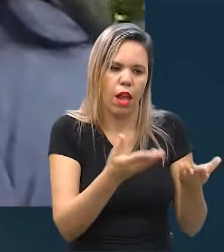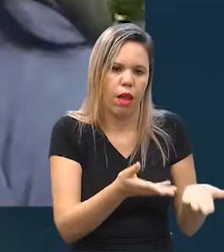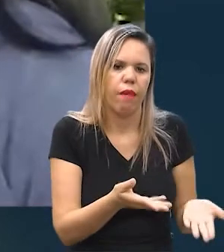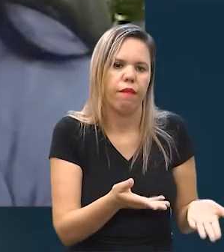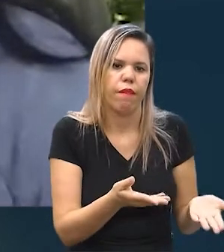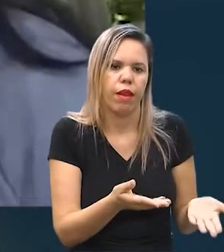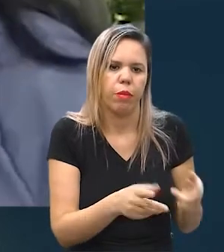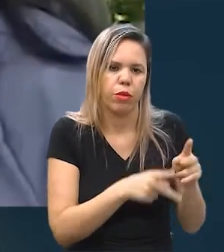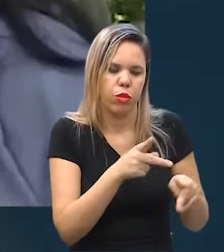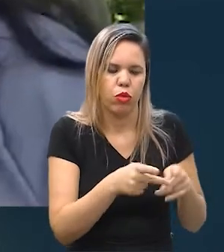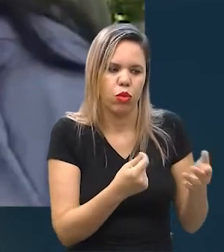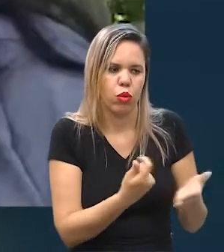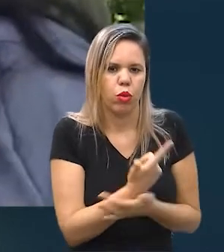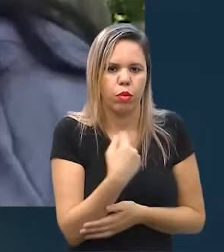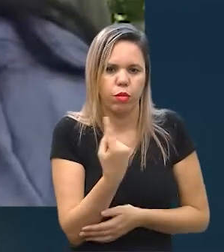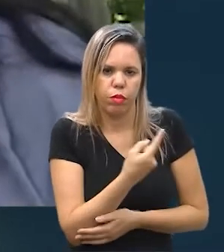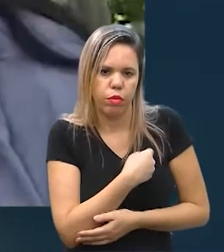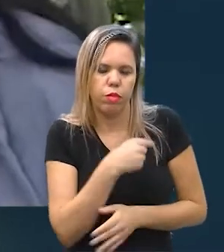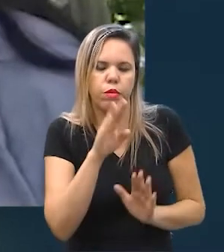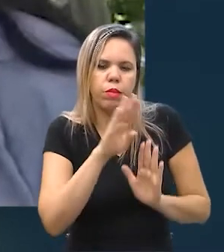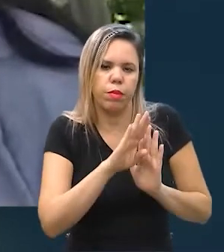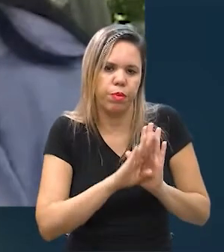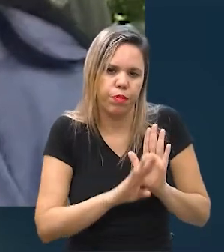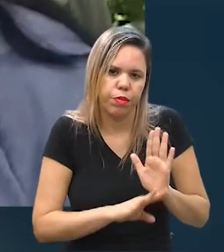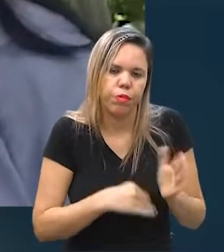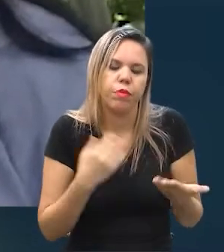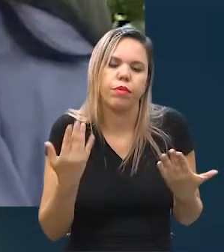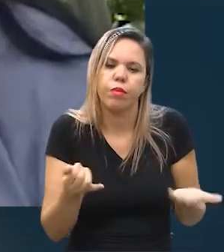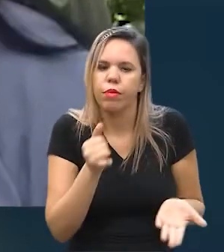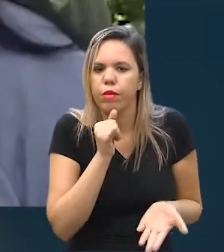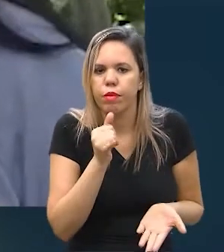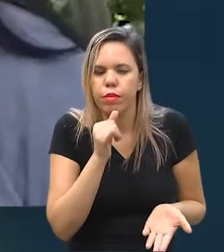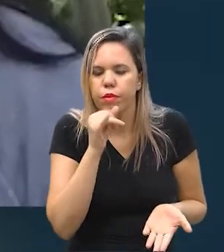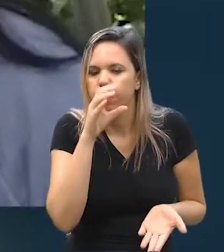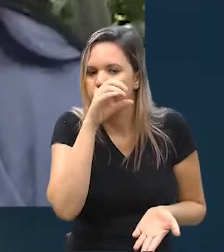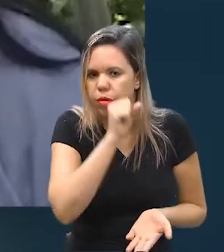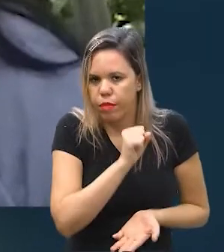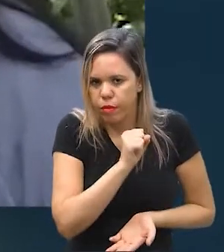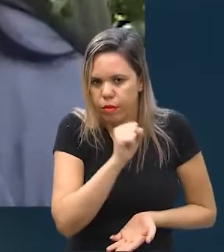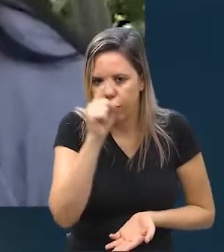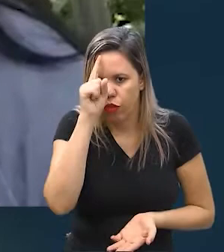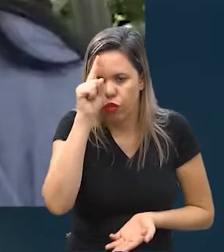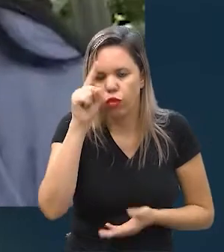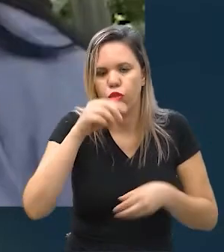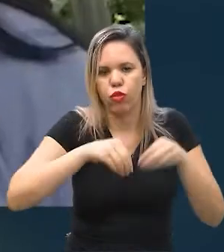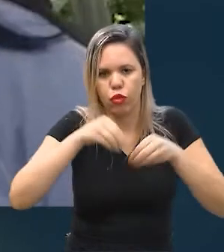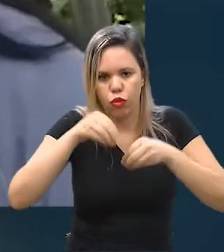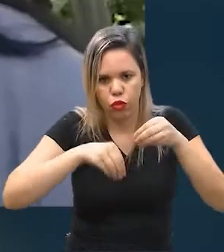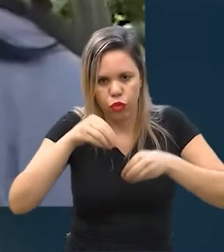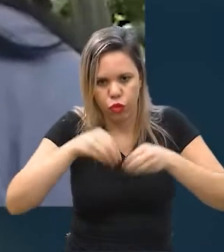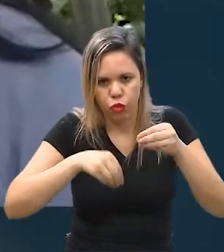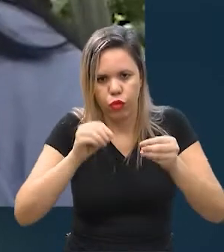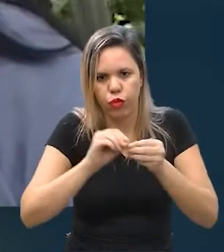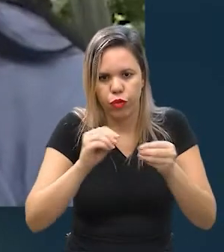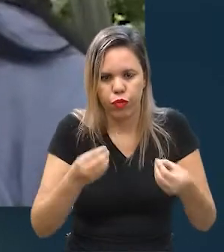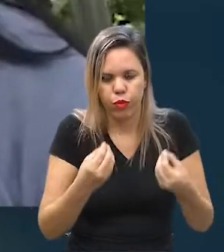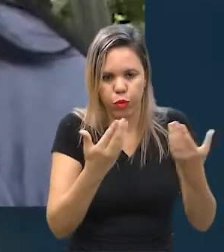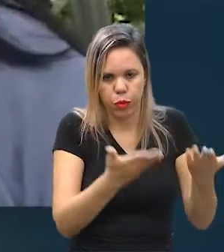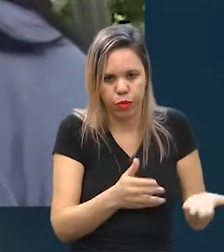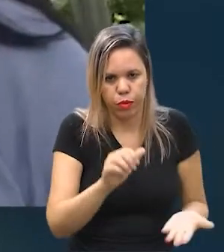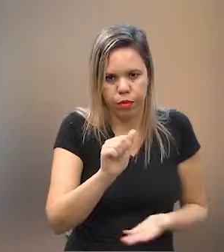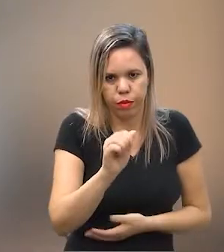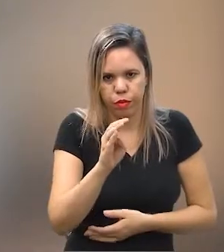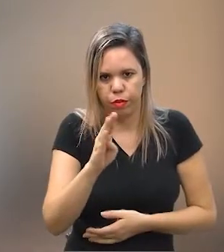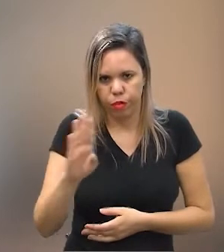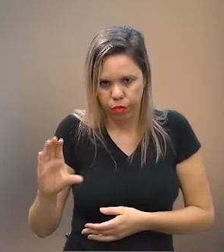né? Então a gente se programa para quê? Por exemplo, sábado é dia de montarmos de fazermos entregas no